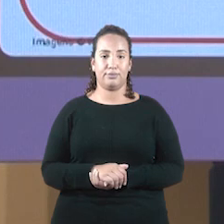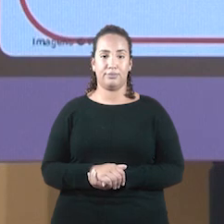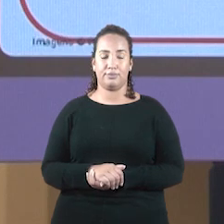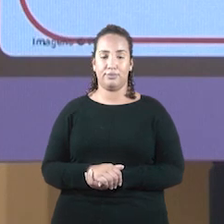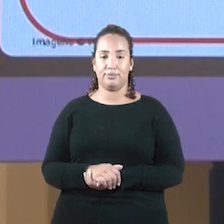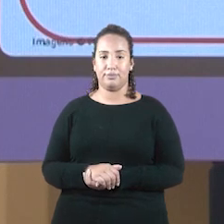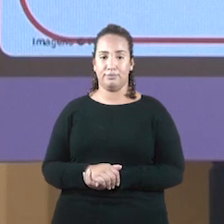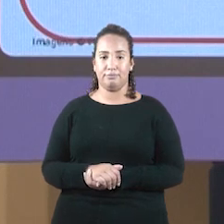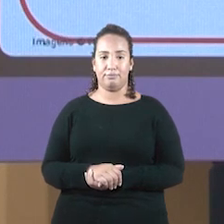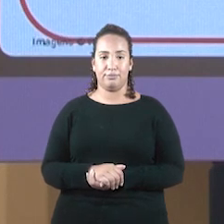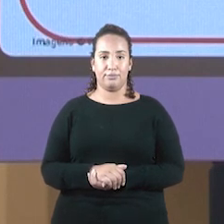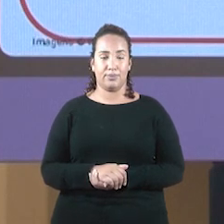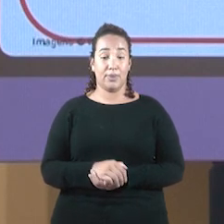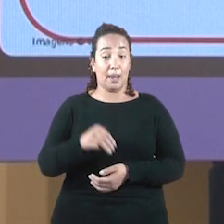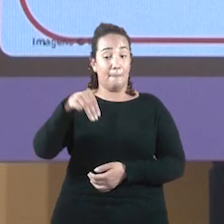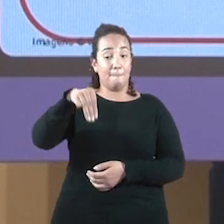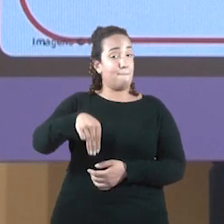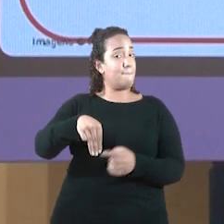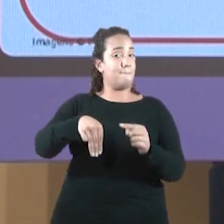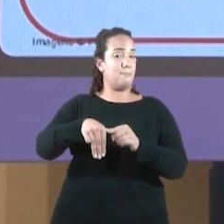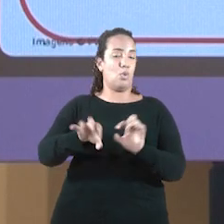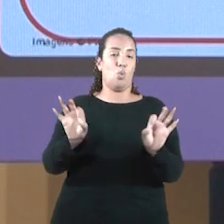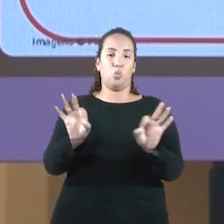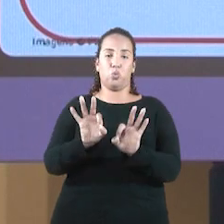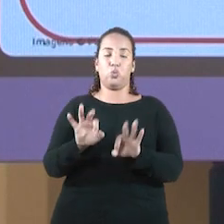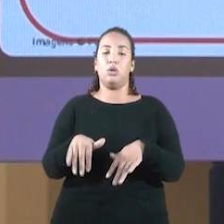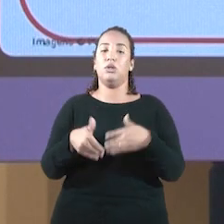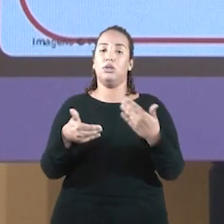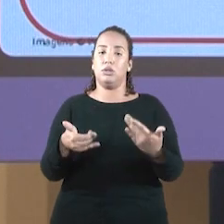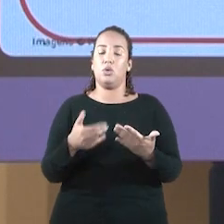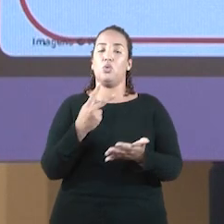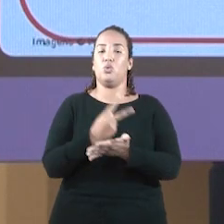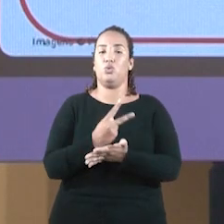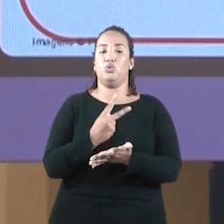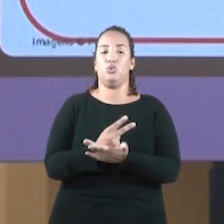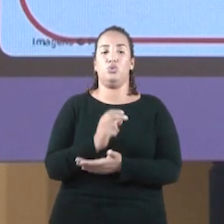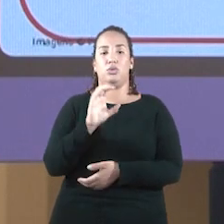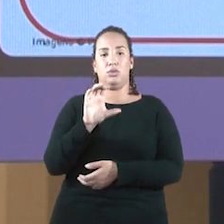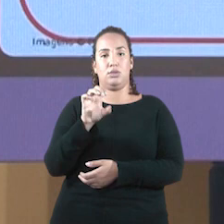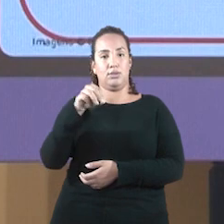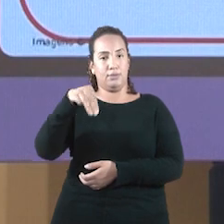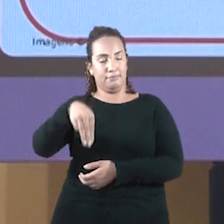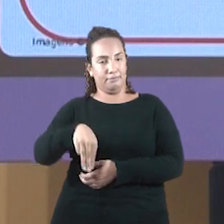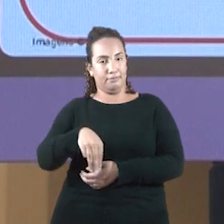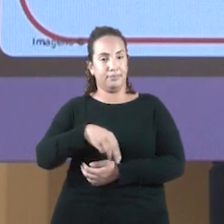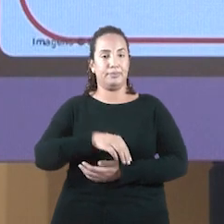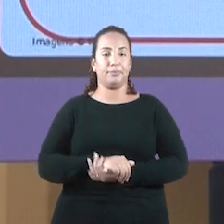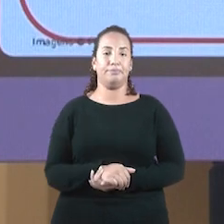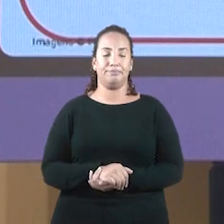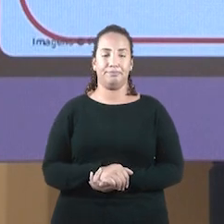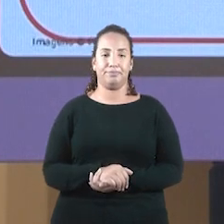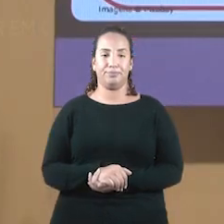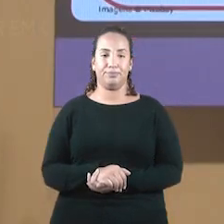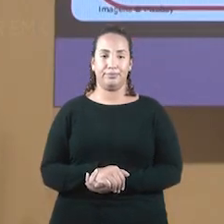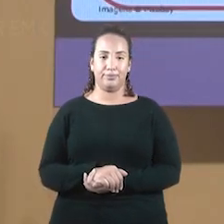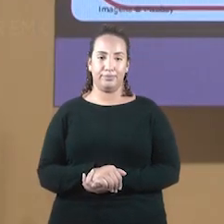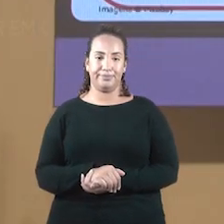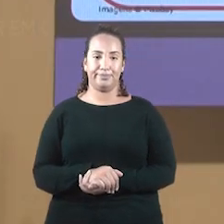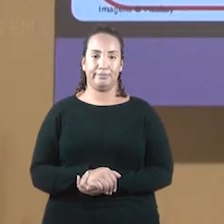Não chegou a ser 1 metro, então a unidade é o centímetro.